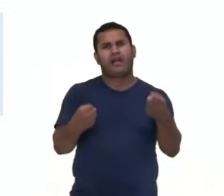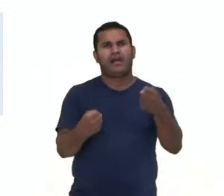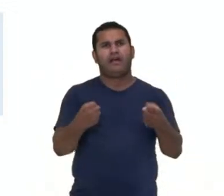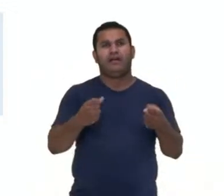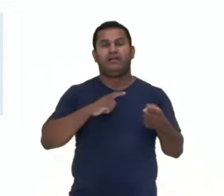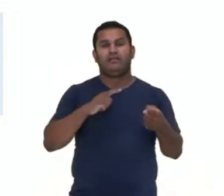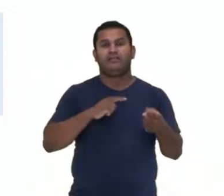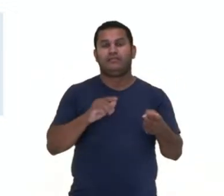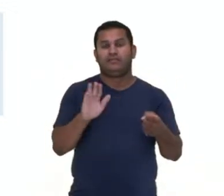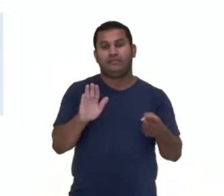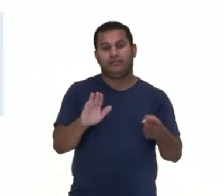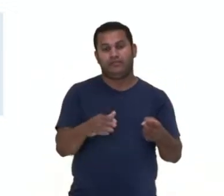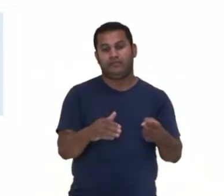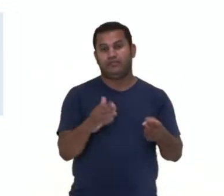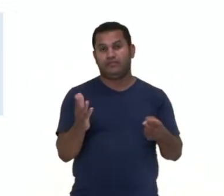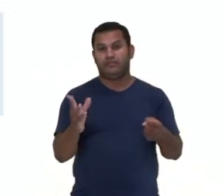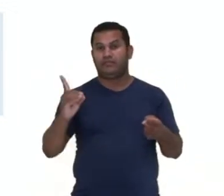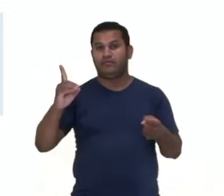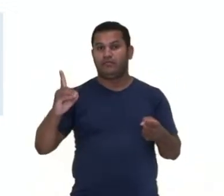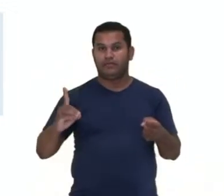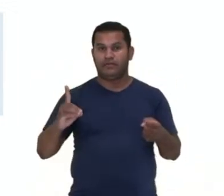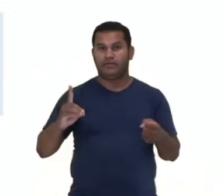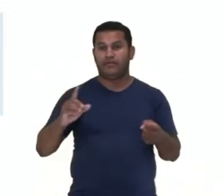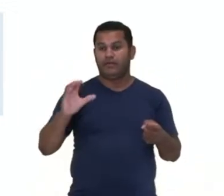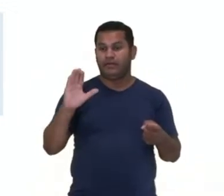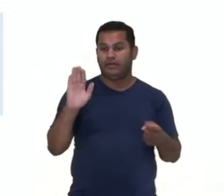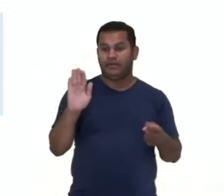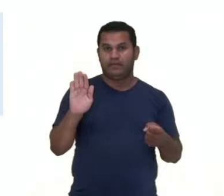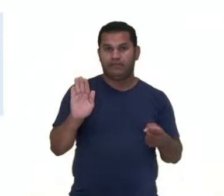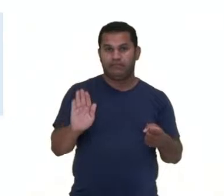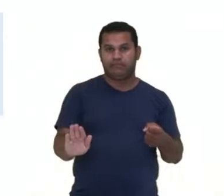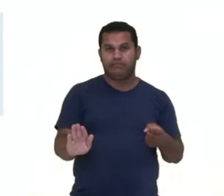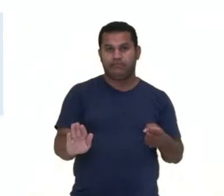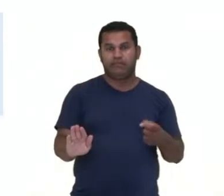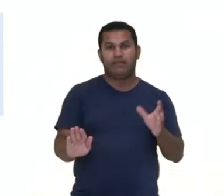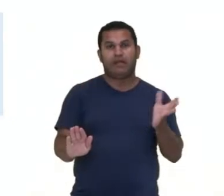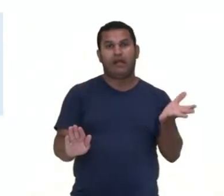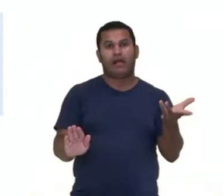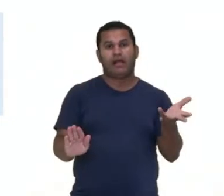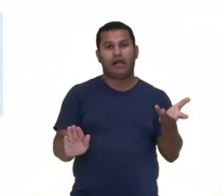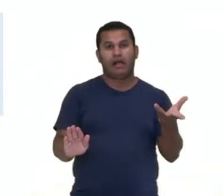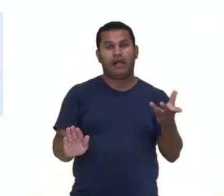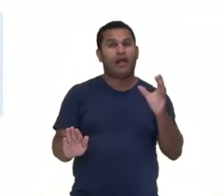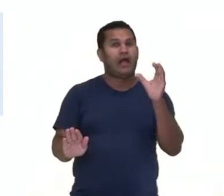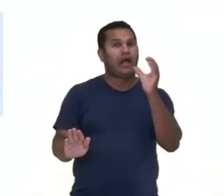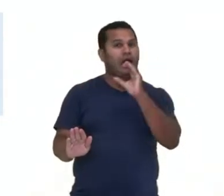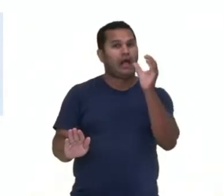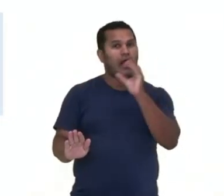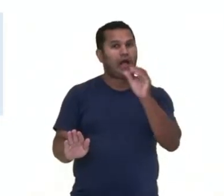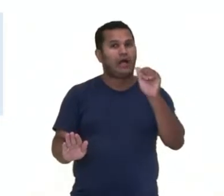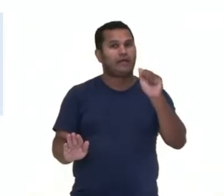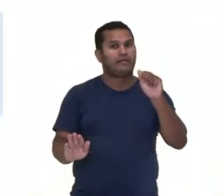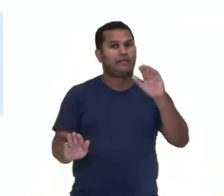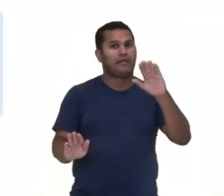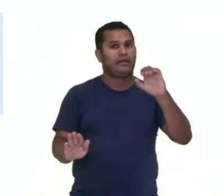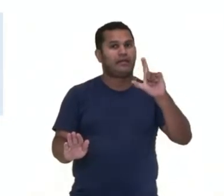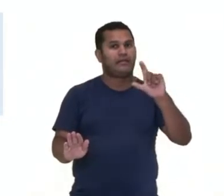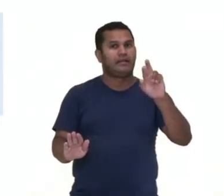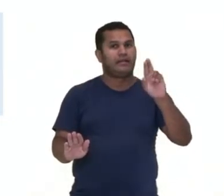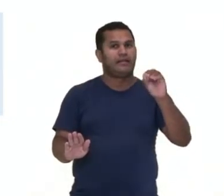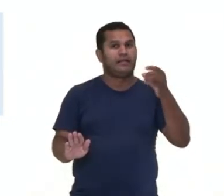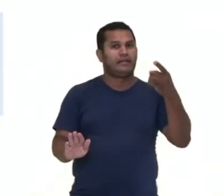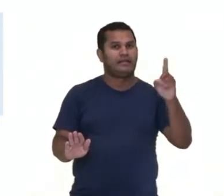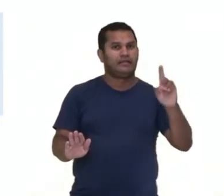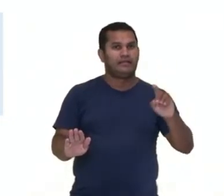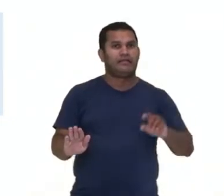o acelerador, né, que a gente chama de aceleração, acelerador. Você tem o freio, que é o pedal do meio, e mais à esquerda você